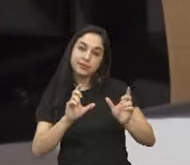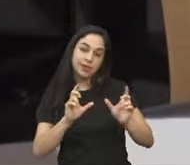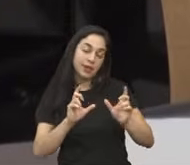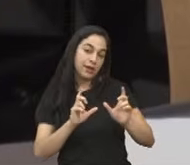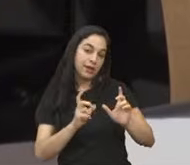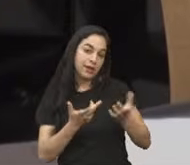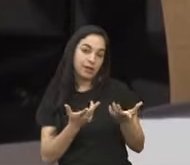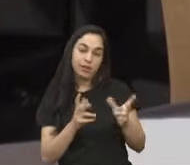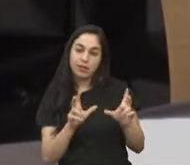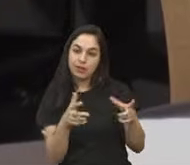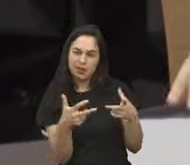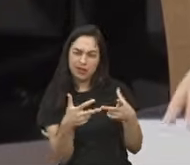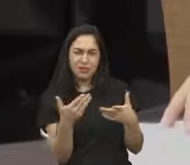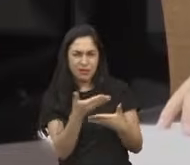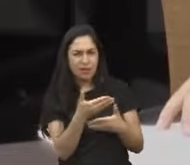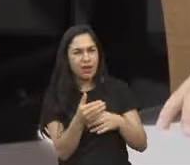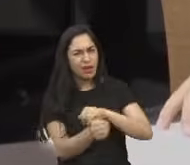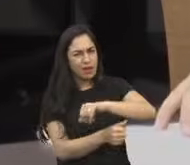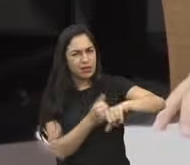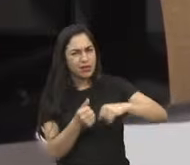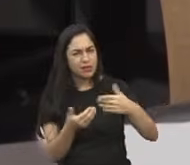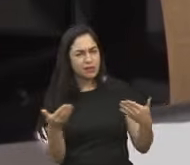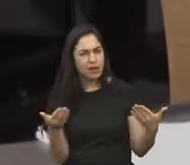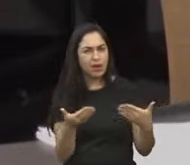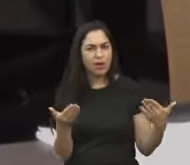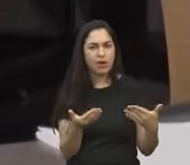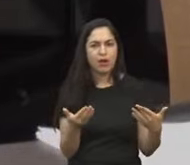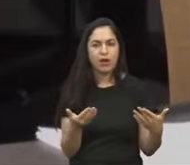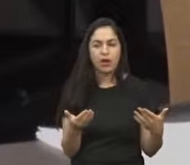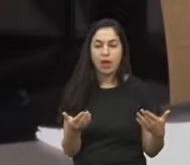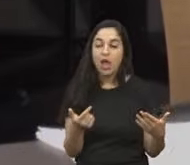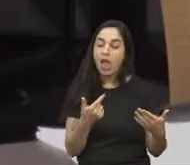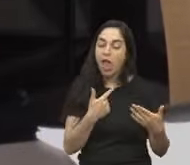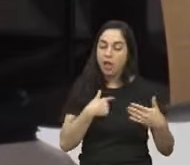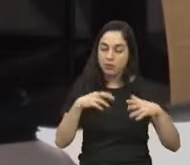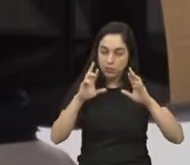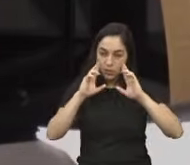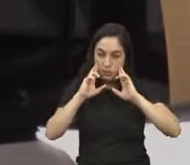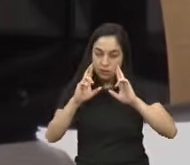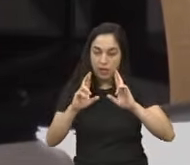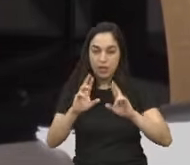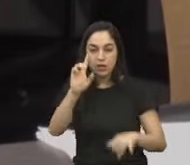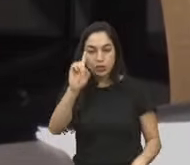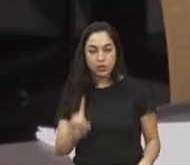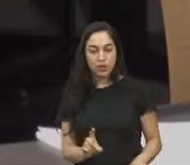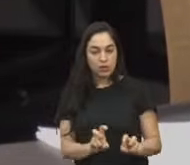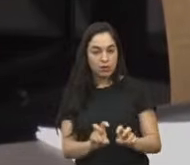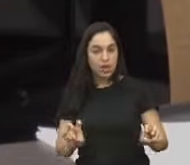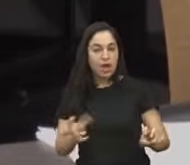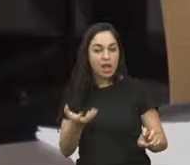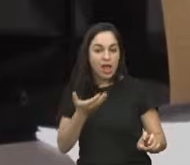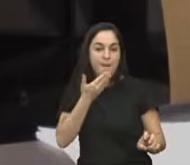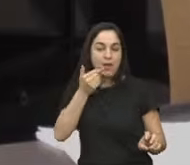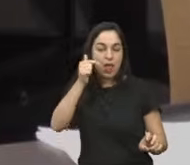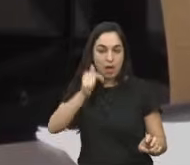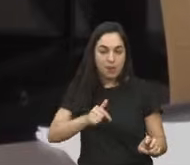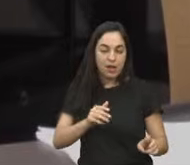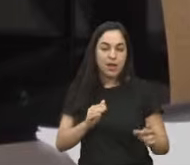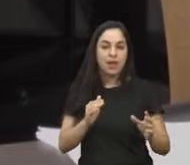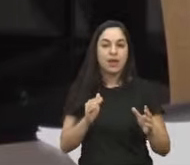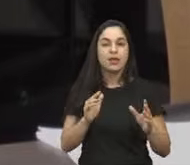Então, eu entendo que essas alterações que estão sendo feitas aqui, com todo o respeito à mesa diretora, que eu tenho certeza que é o melhor para essa casa, o melhor para os nossos